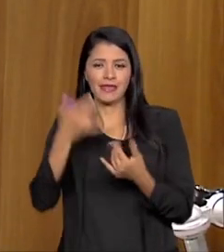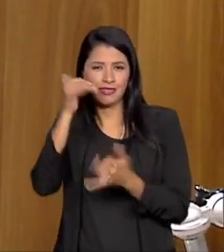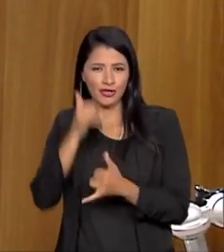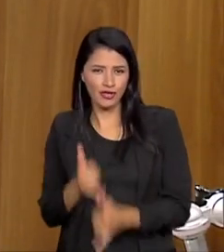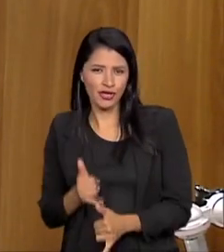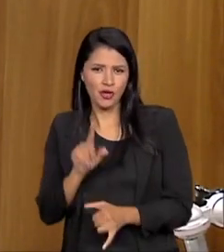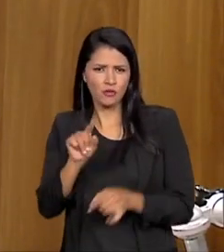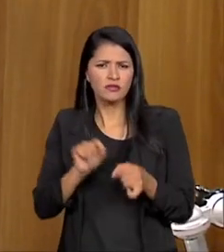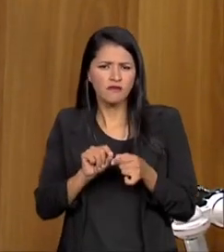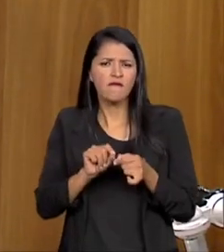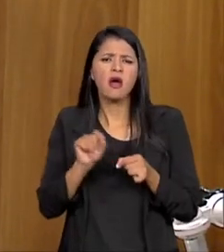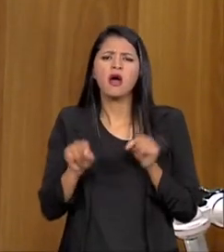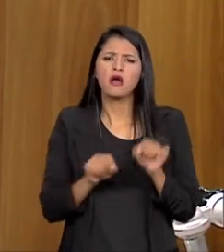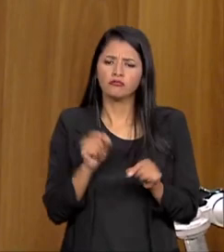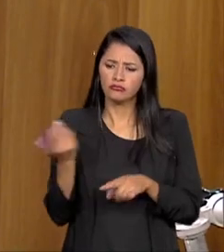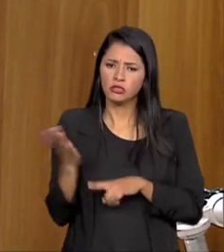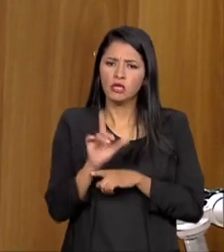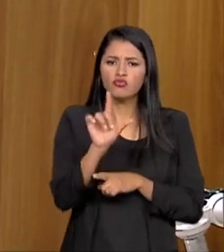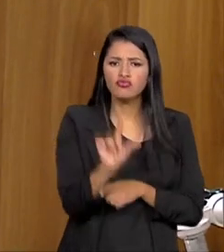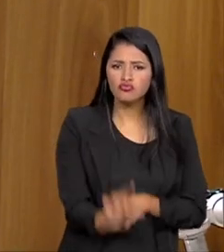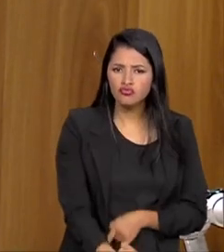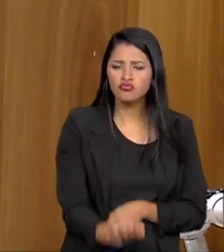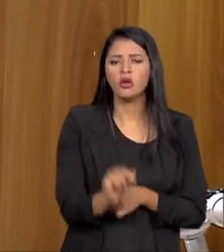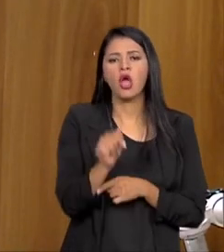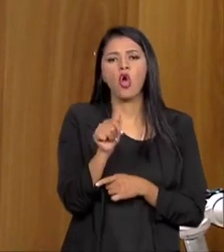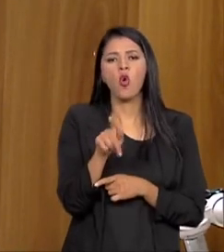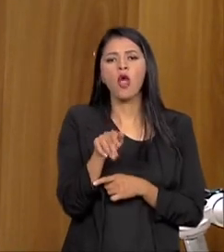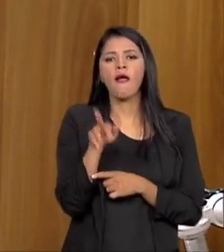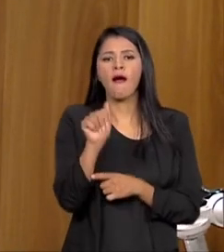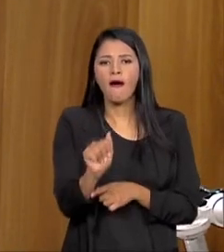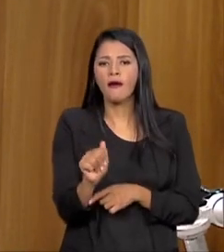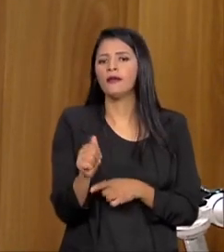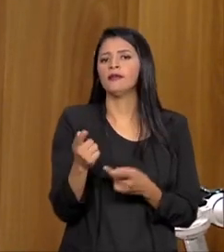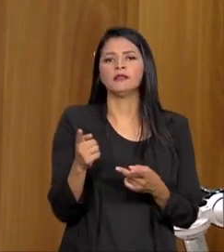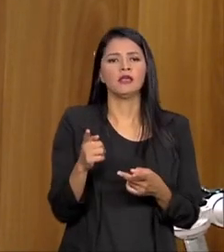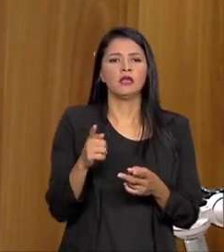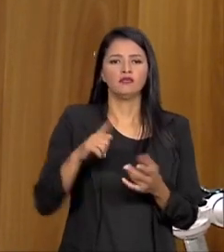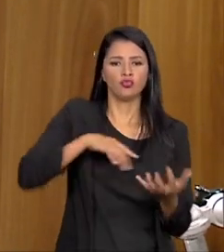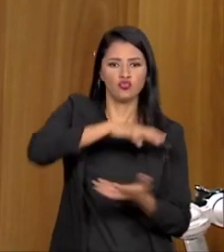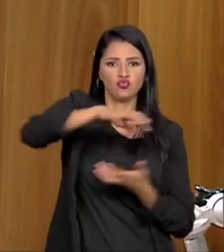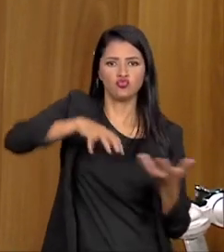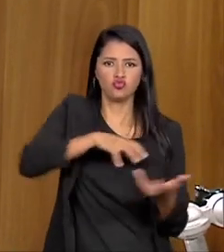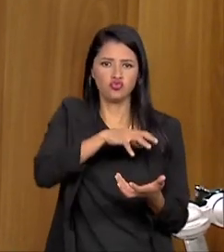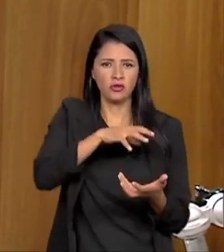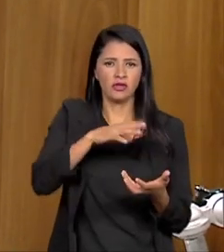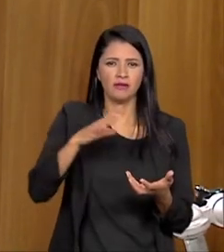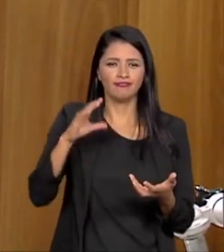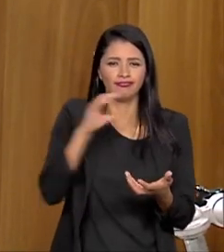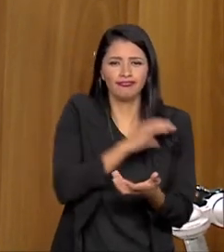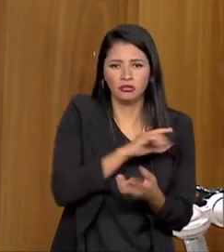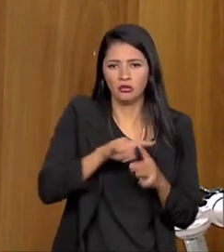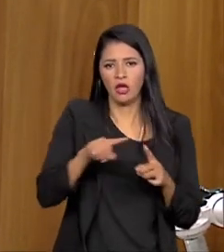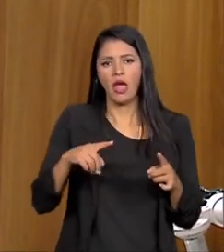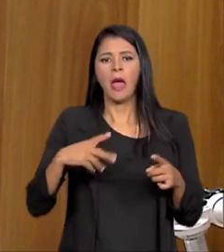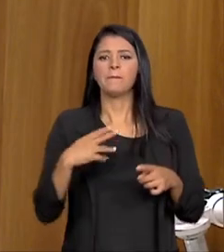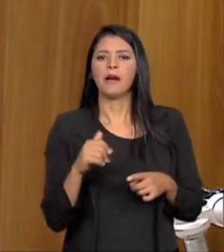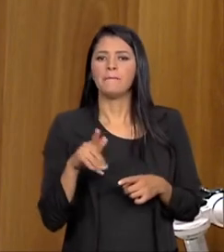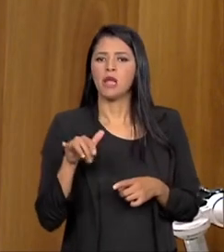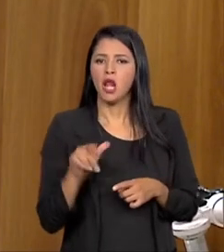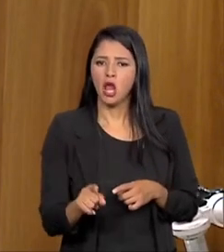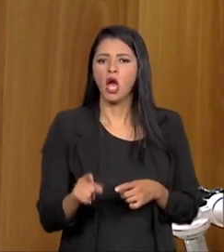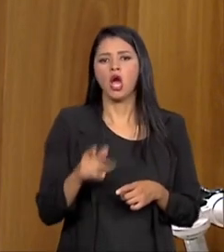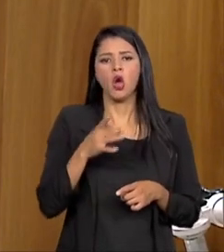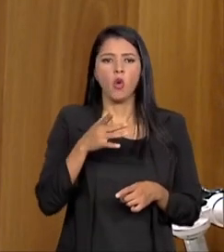energia ou reciclagem você reduz as emissões de gás de efeito estufa papelão acho que e aço acho que é 80% menos emissões